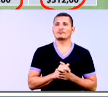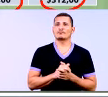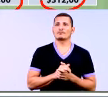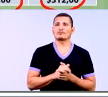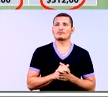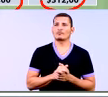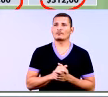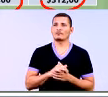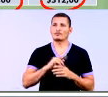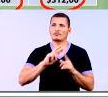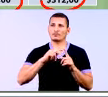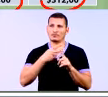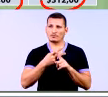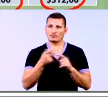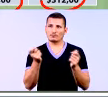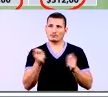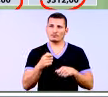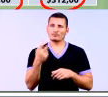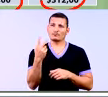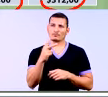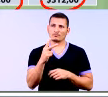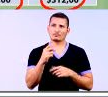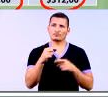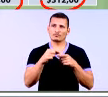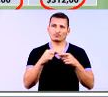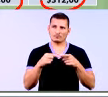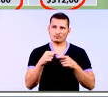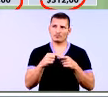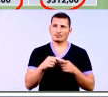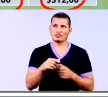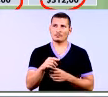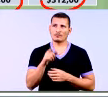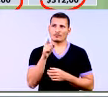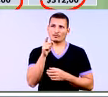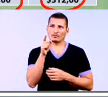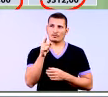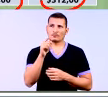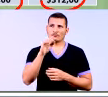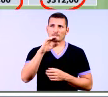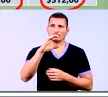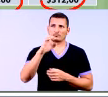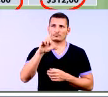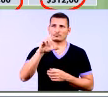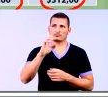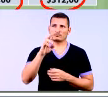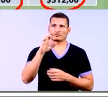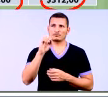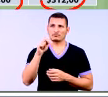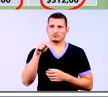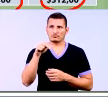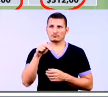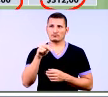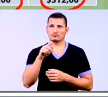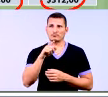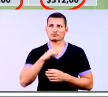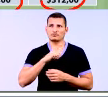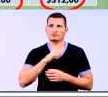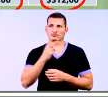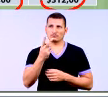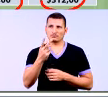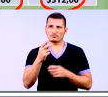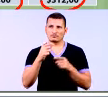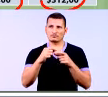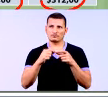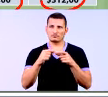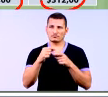porque ele dobrou a capacidade dele. Esse Celeron aqui, olha só que interessante, gente. Esse Celeron ele tem 2 núcleos,